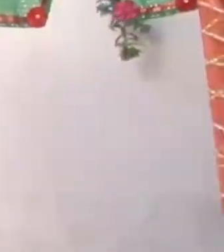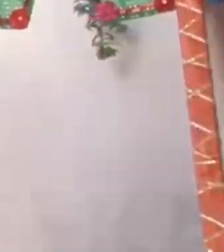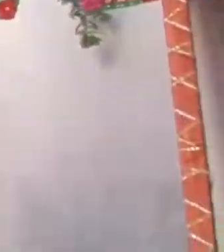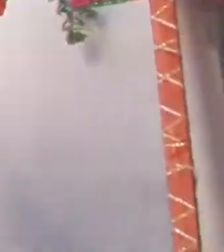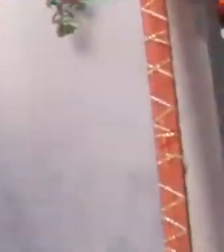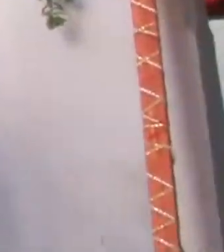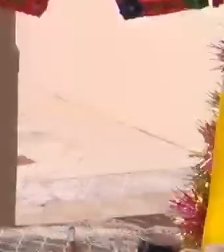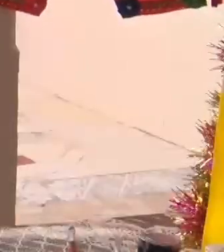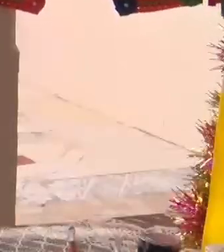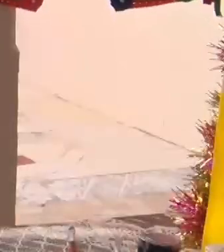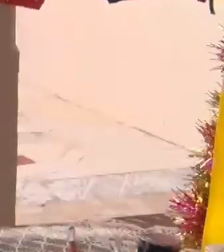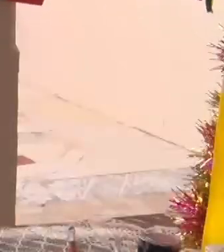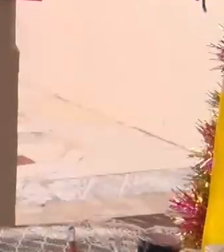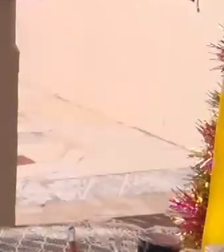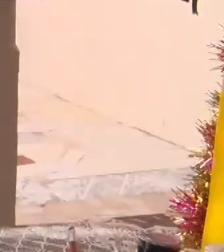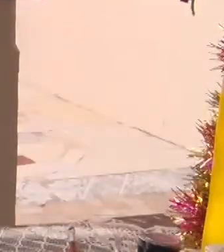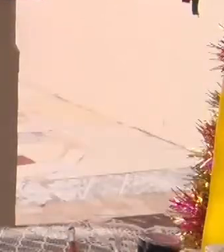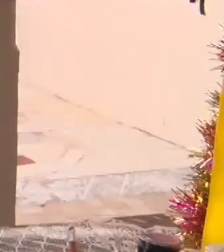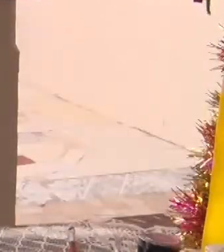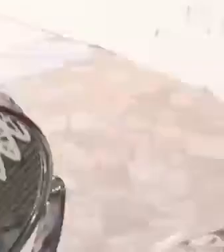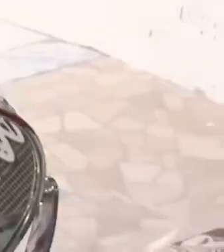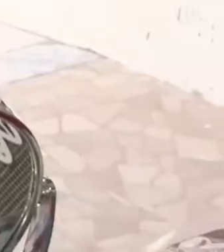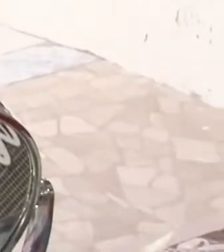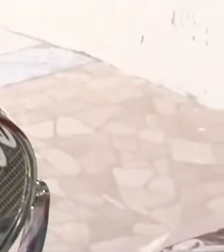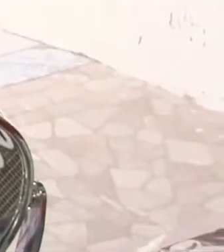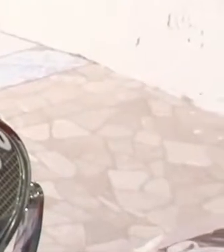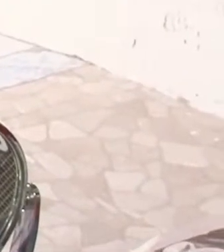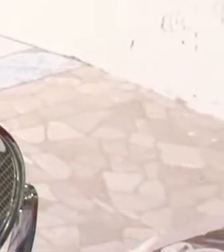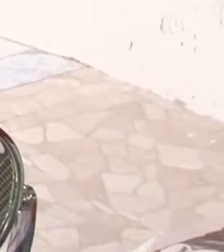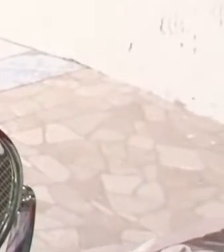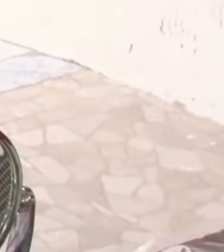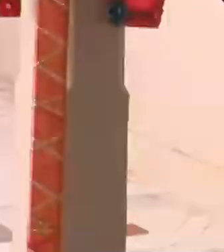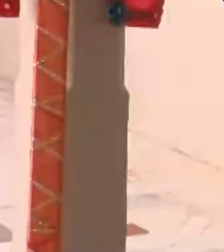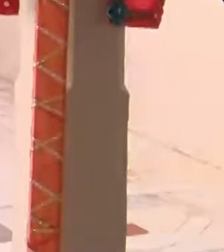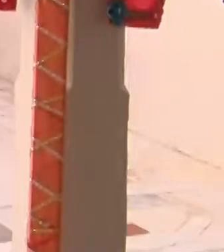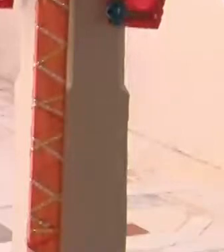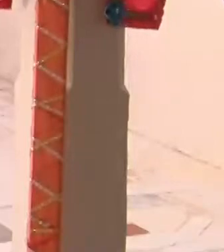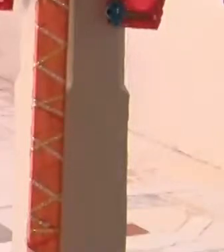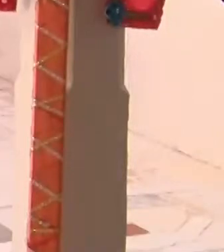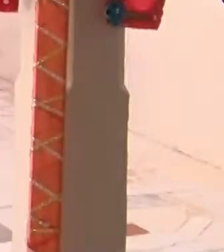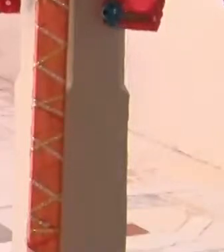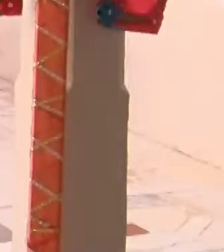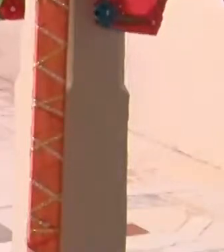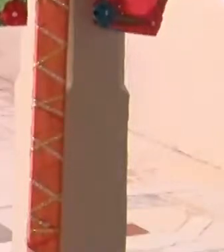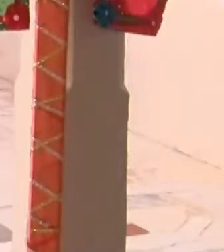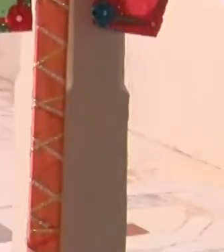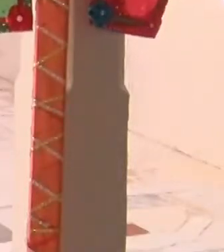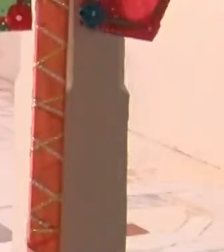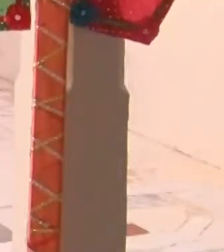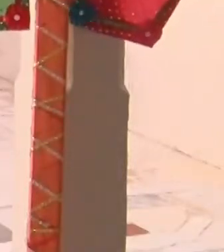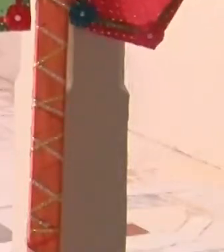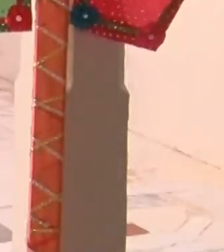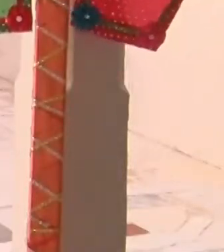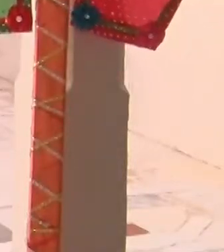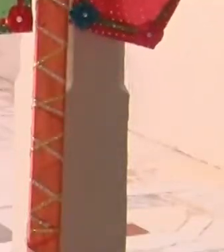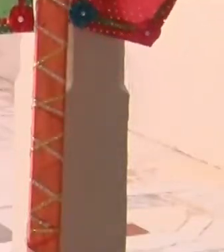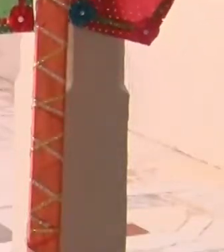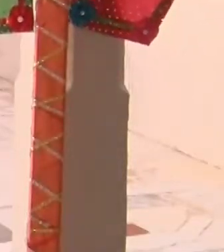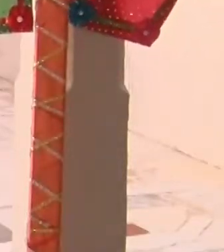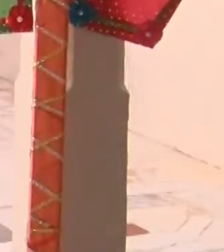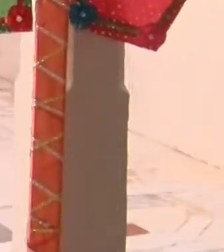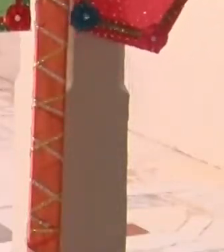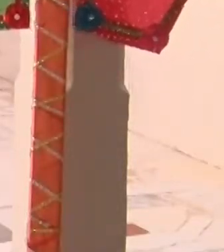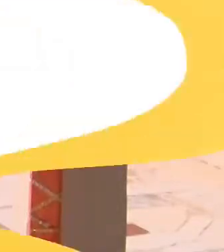grupos morrem e param. Então, a gente sabe a grandiosa importância dos mestres para que as tradições, para que o